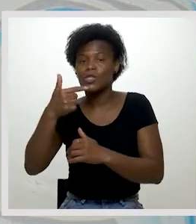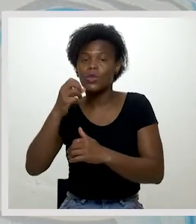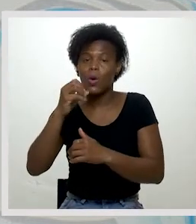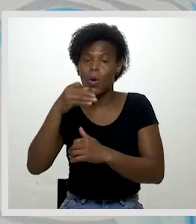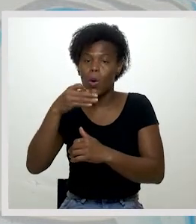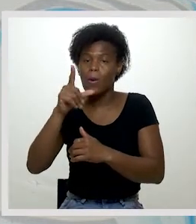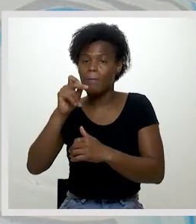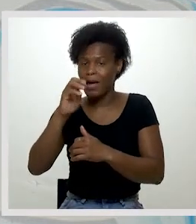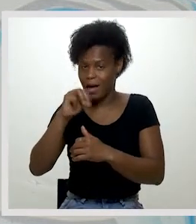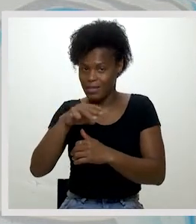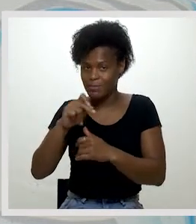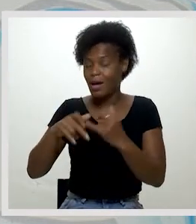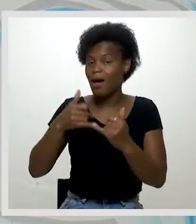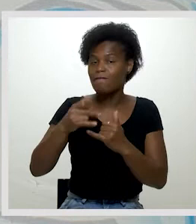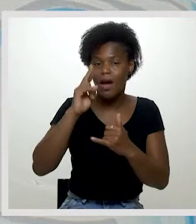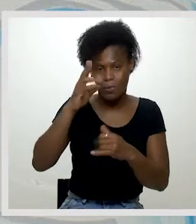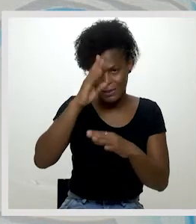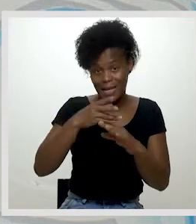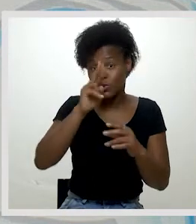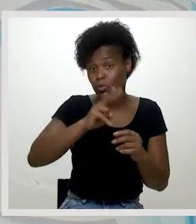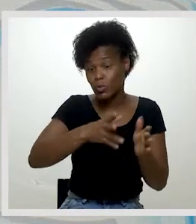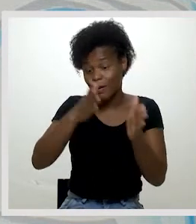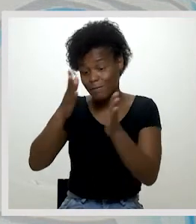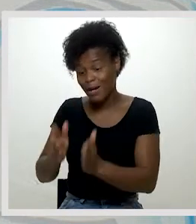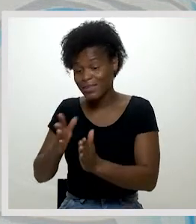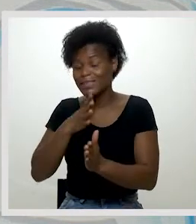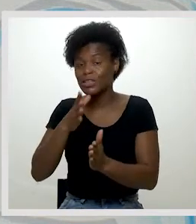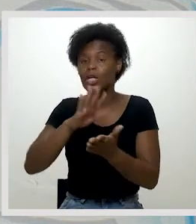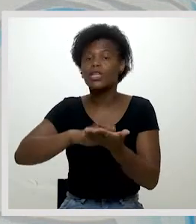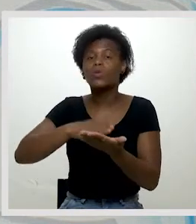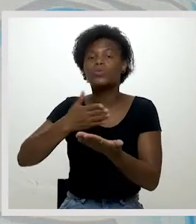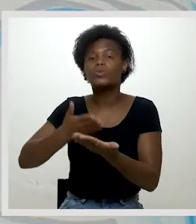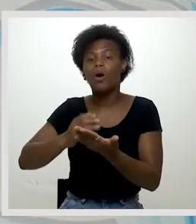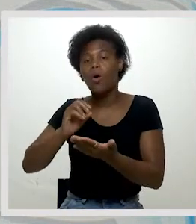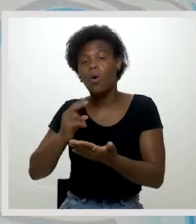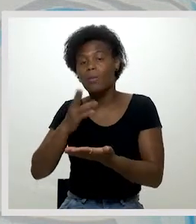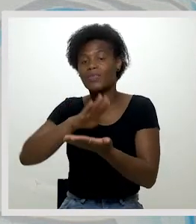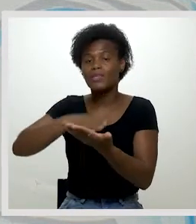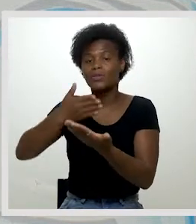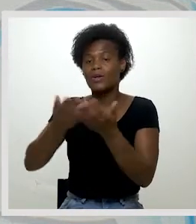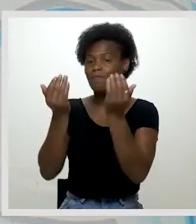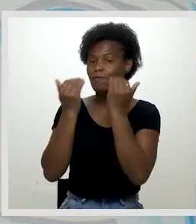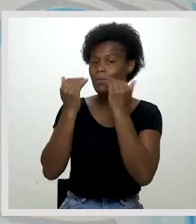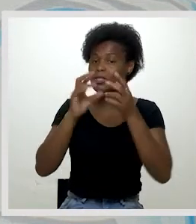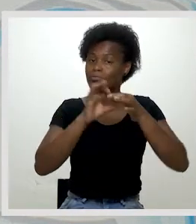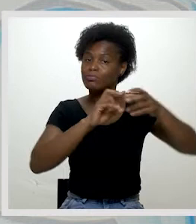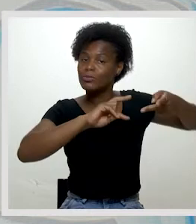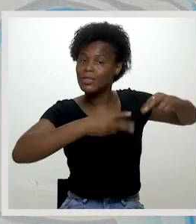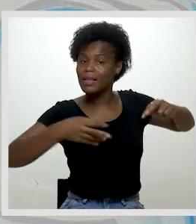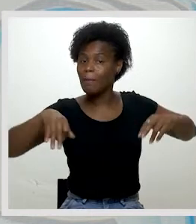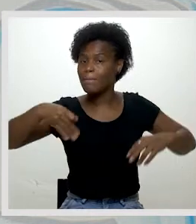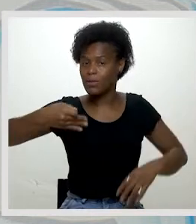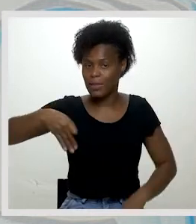irá provavelmente ocorrer agora a segunda etapa que nós chamamos de tradução ou a tradução da informação genética em